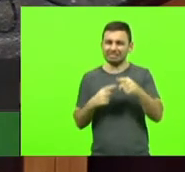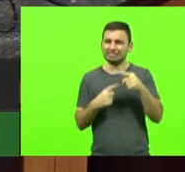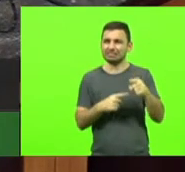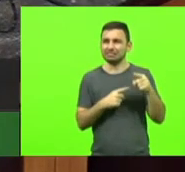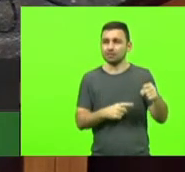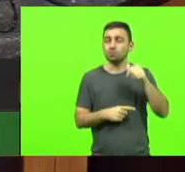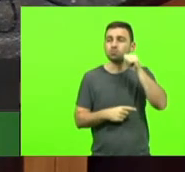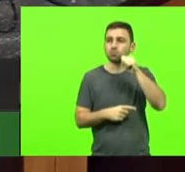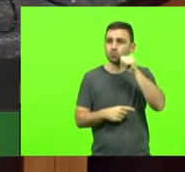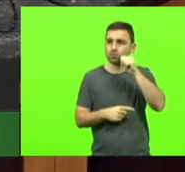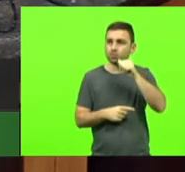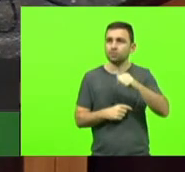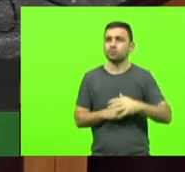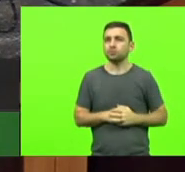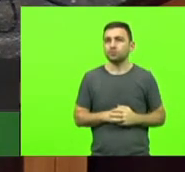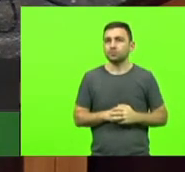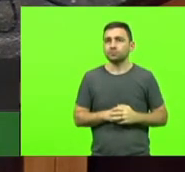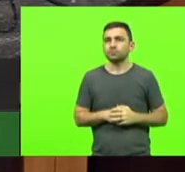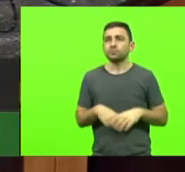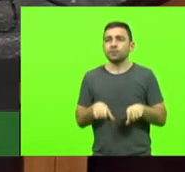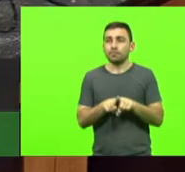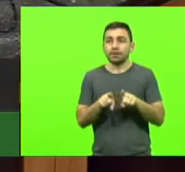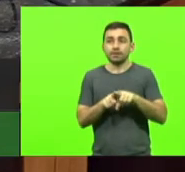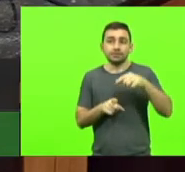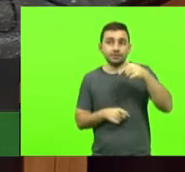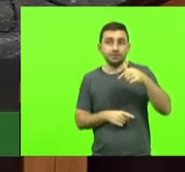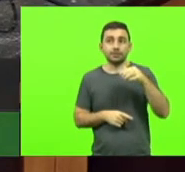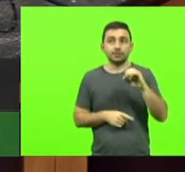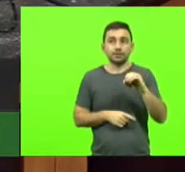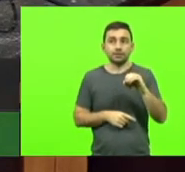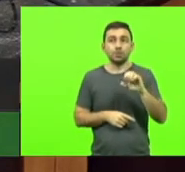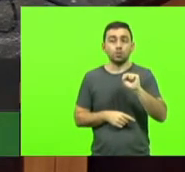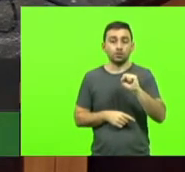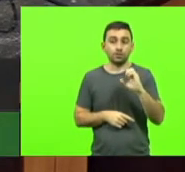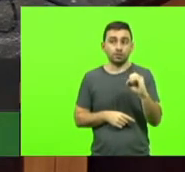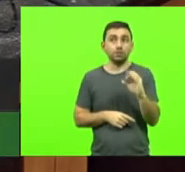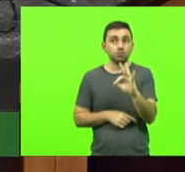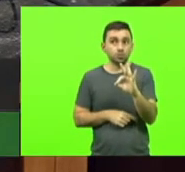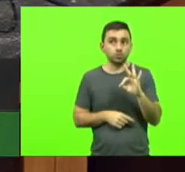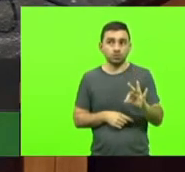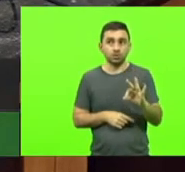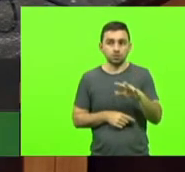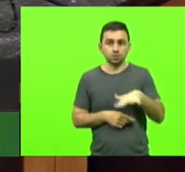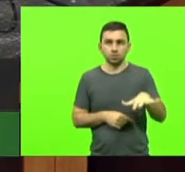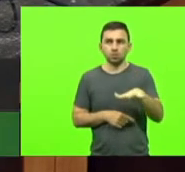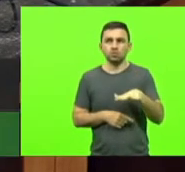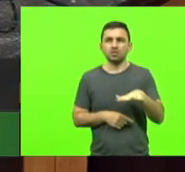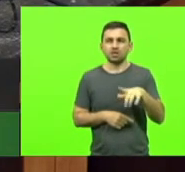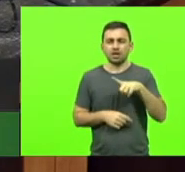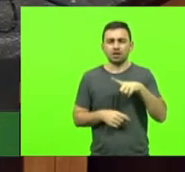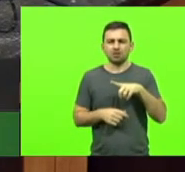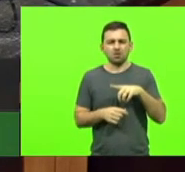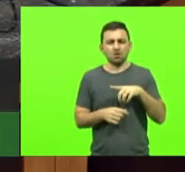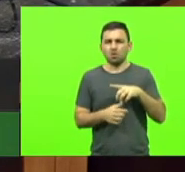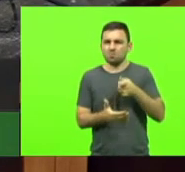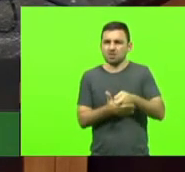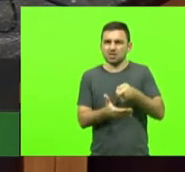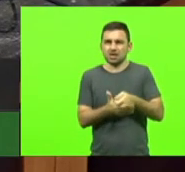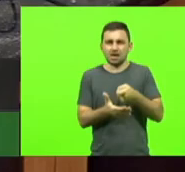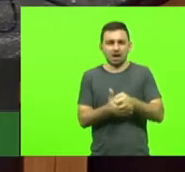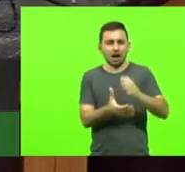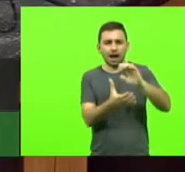afegãs. Além disso, entre 70% e 80% delas são forçadas a casar com quem não